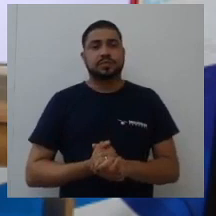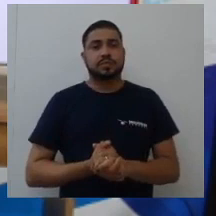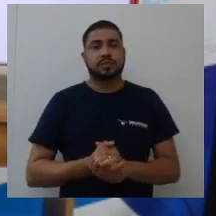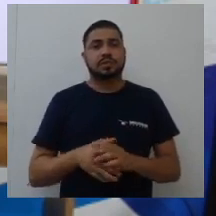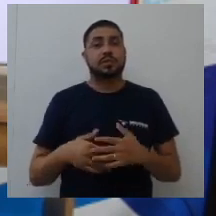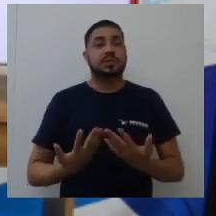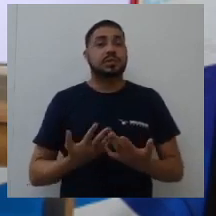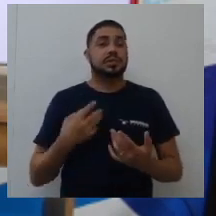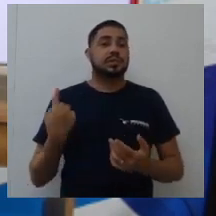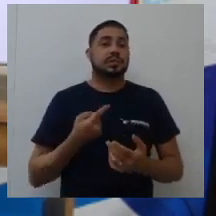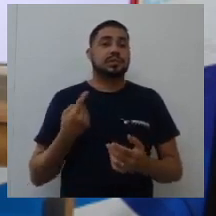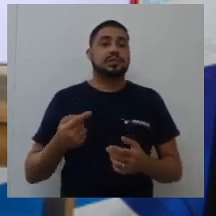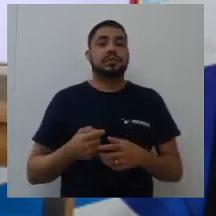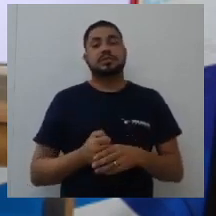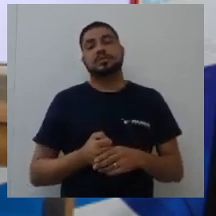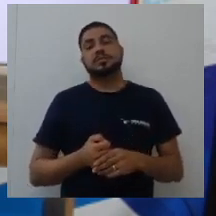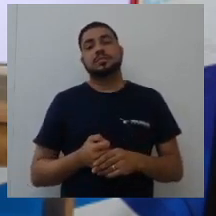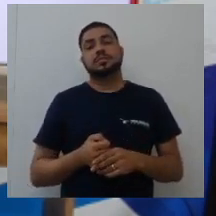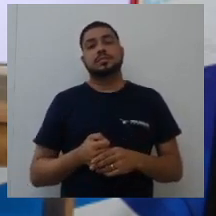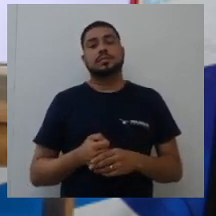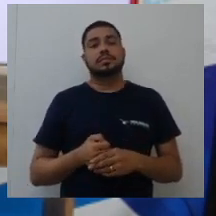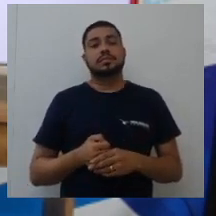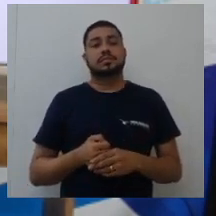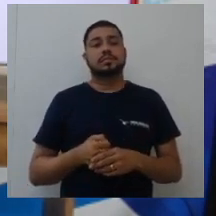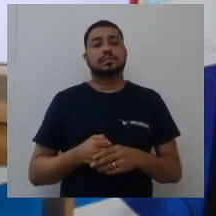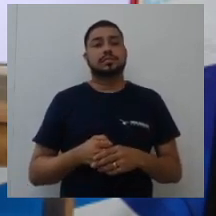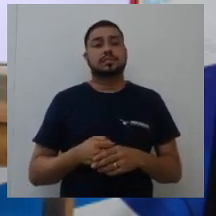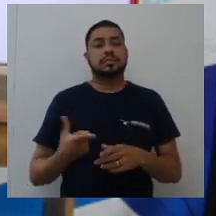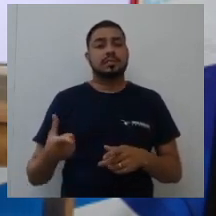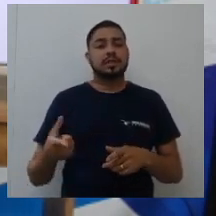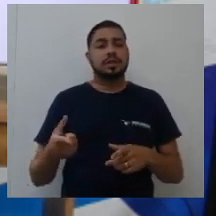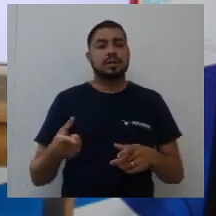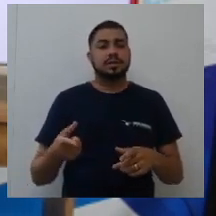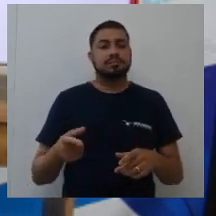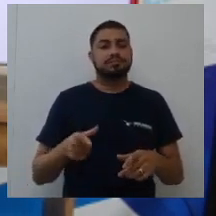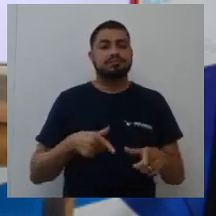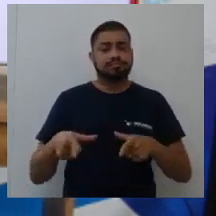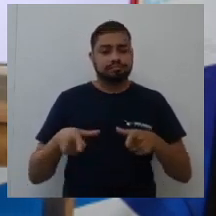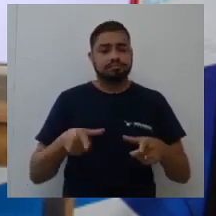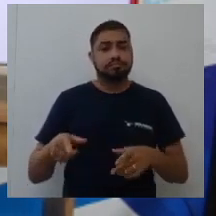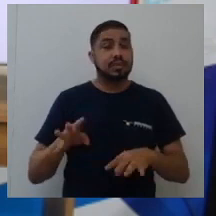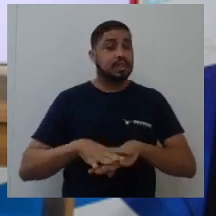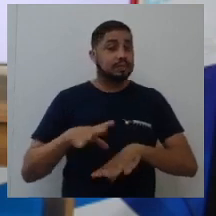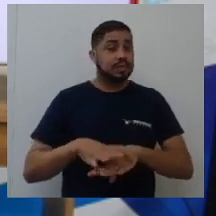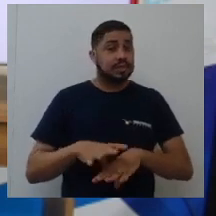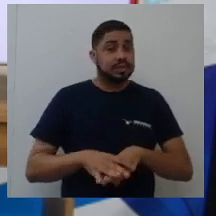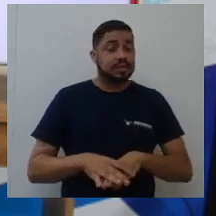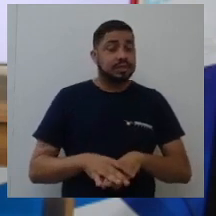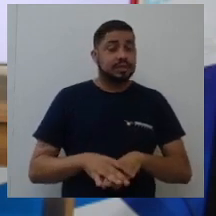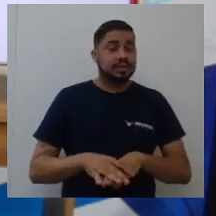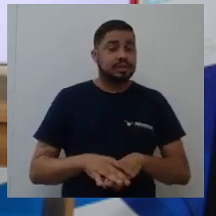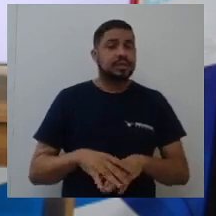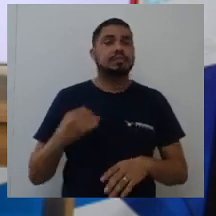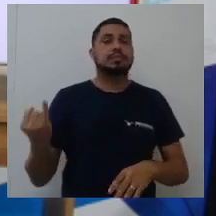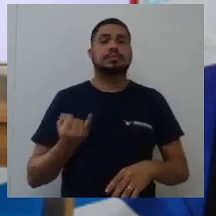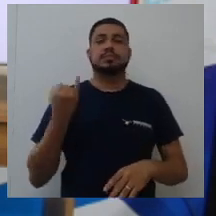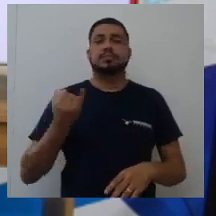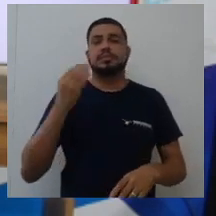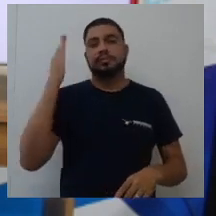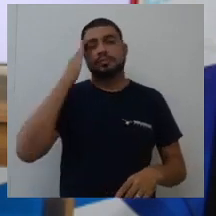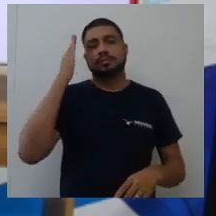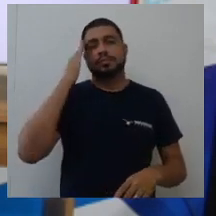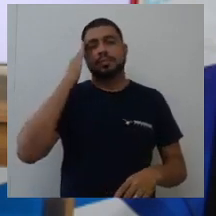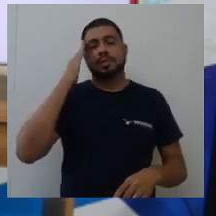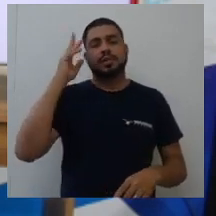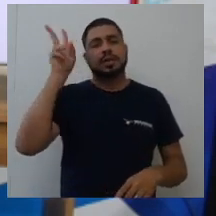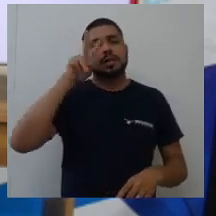quando a gente está trabalhando aqui com matemática, é importante a gente entender que existe...